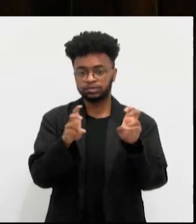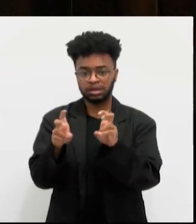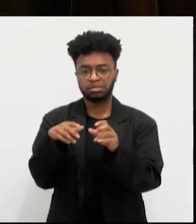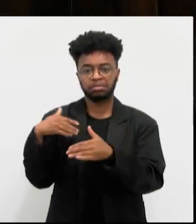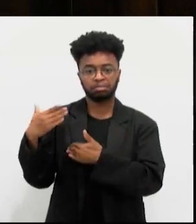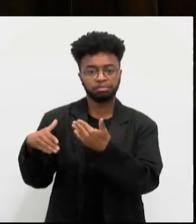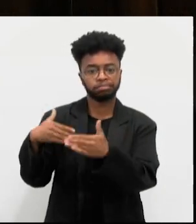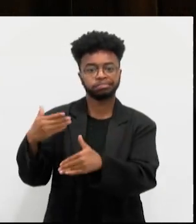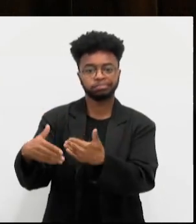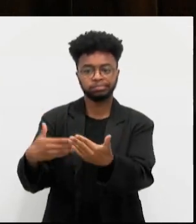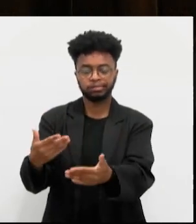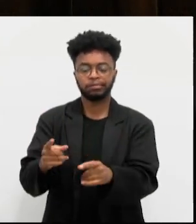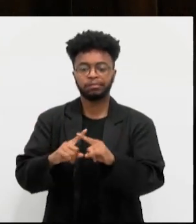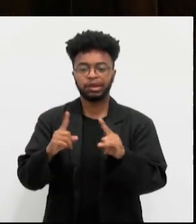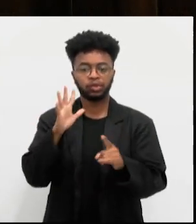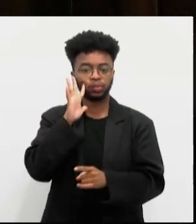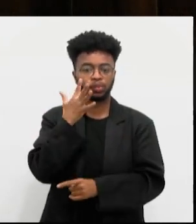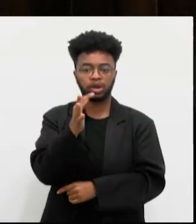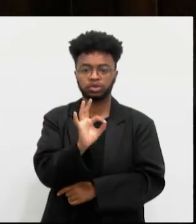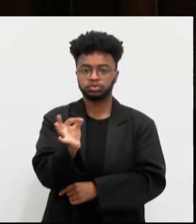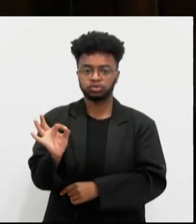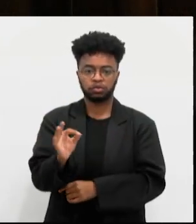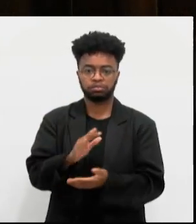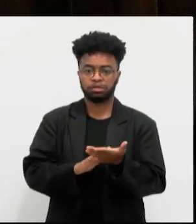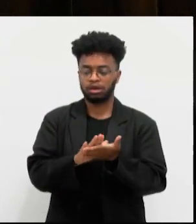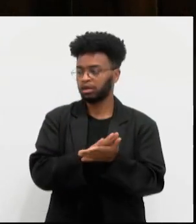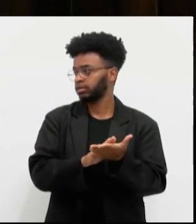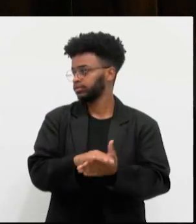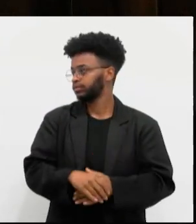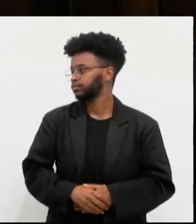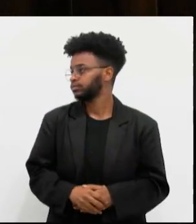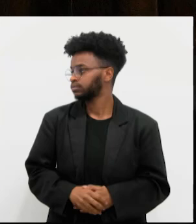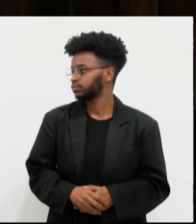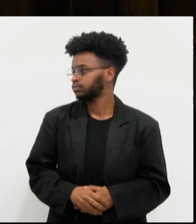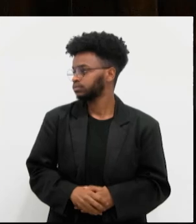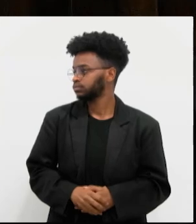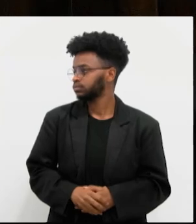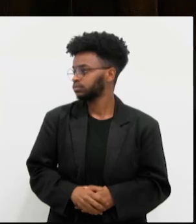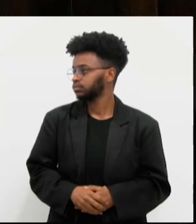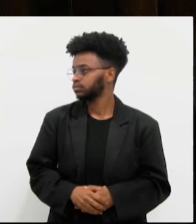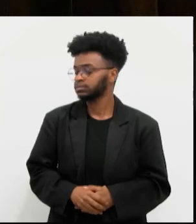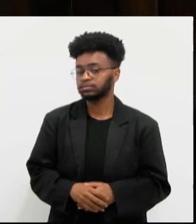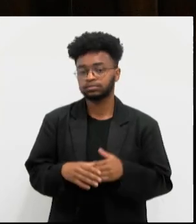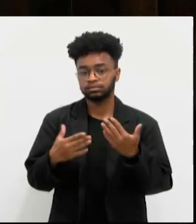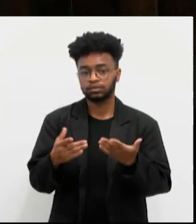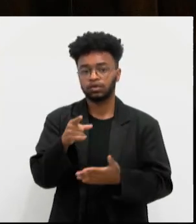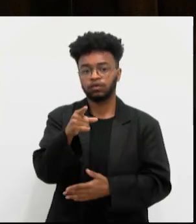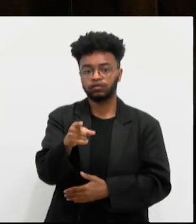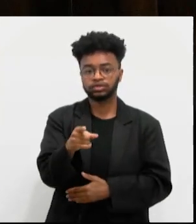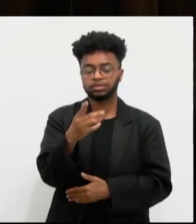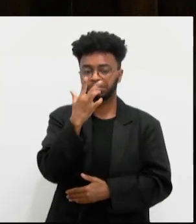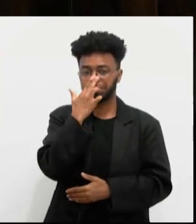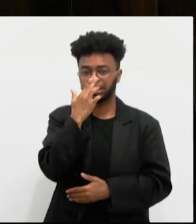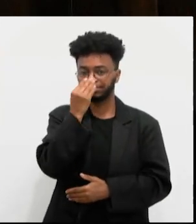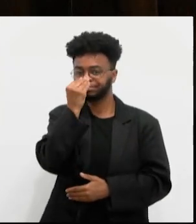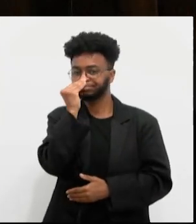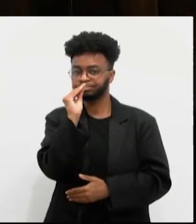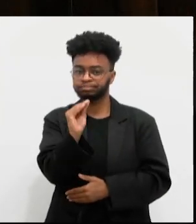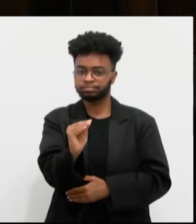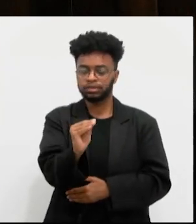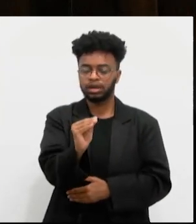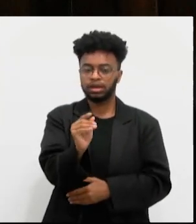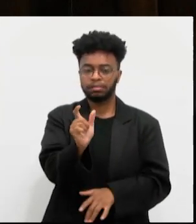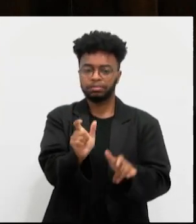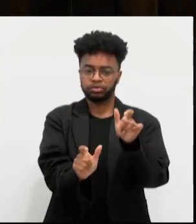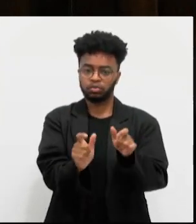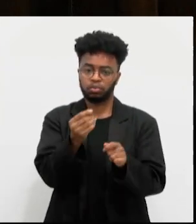arrastando e não se resolvem de jeito nenhum. E você está jogando fora soldados que podiam estar